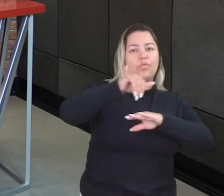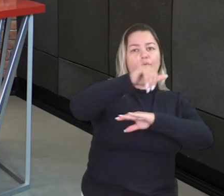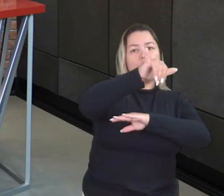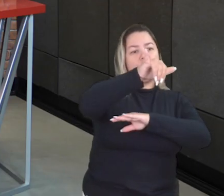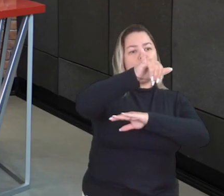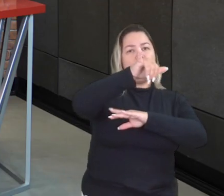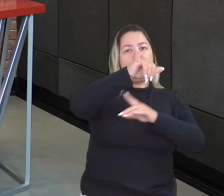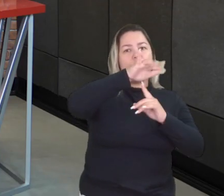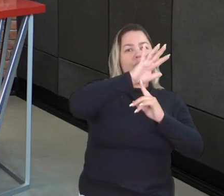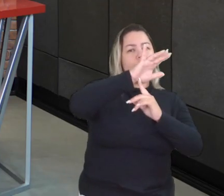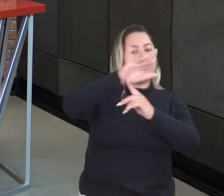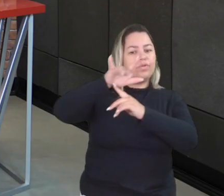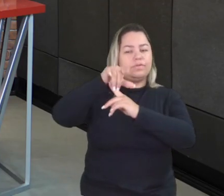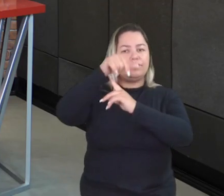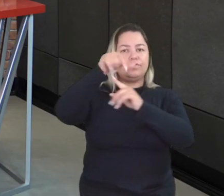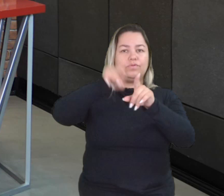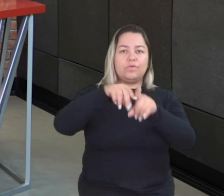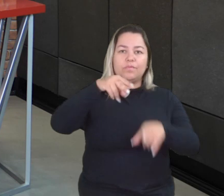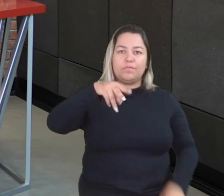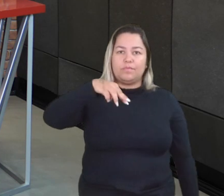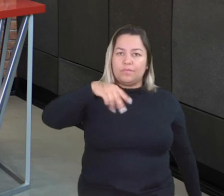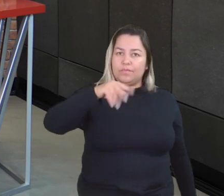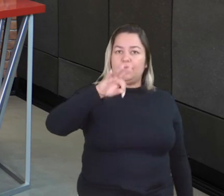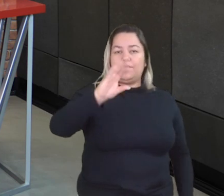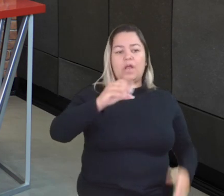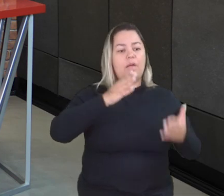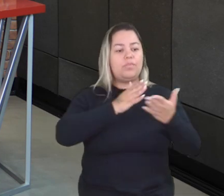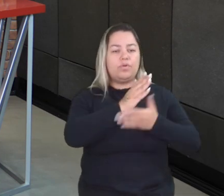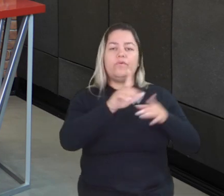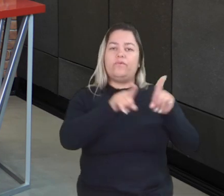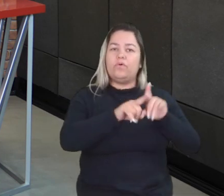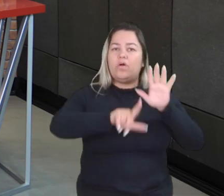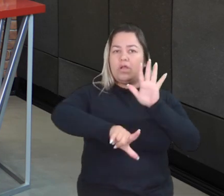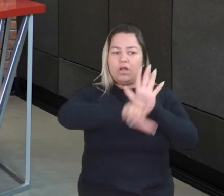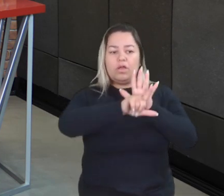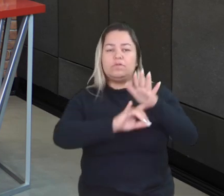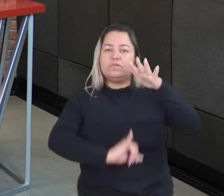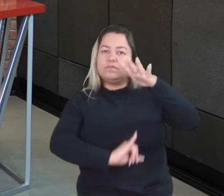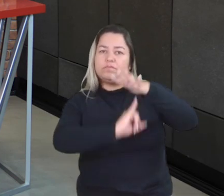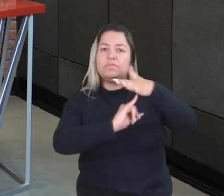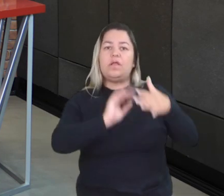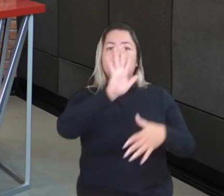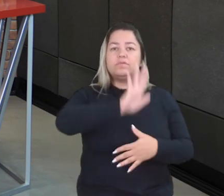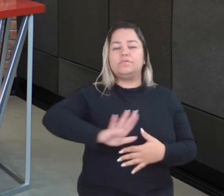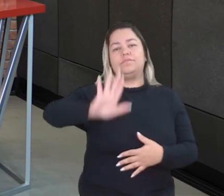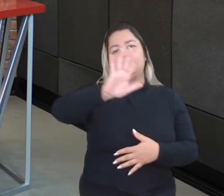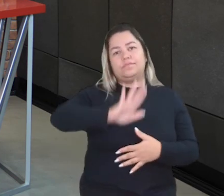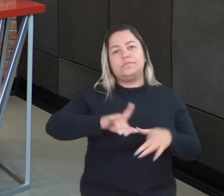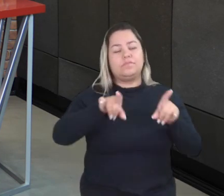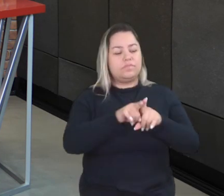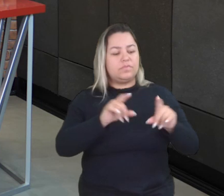ele sobrevoou áreas atingidas por incêndios no Mato Grosso do Sul e sancionou o projeto de lei que institui a